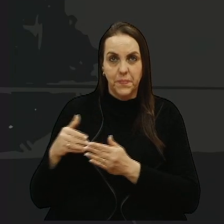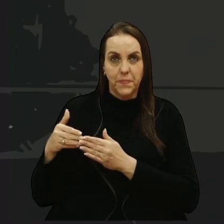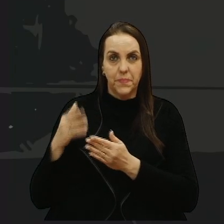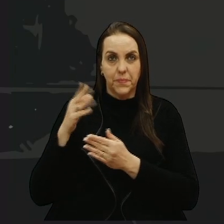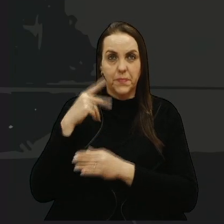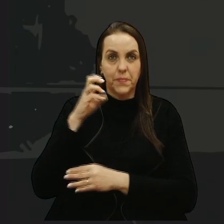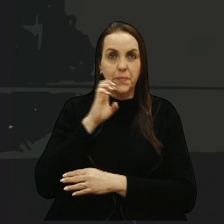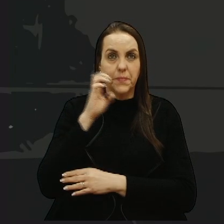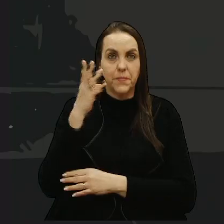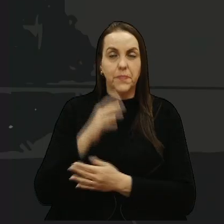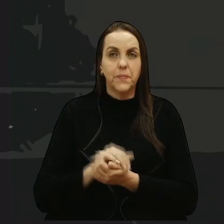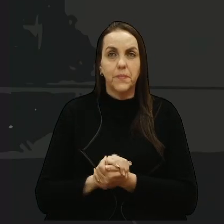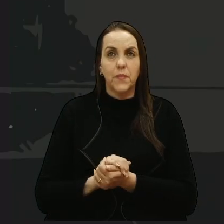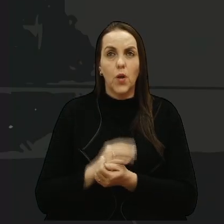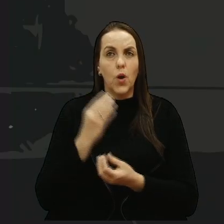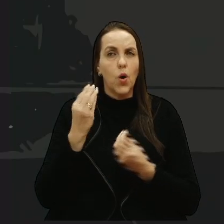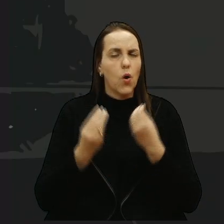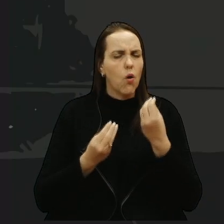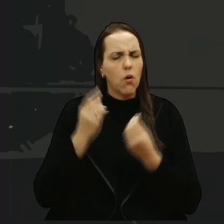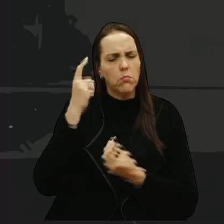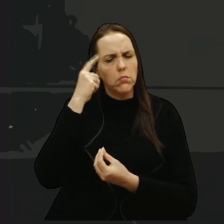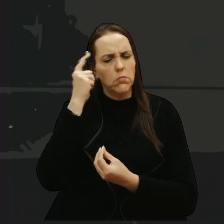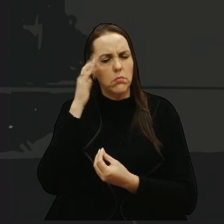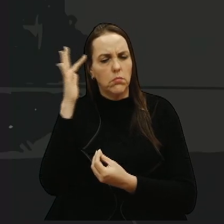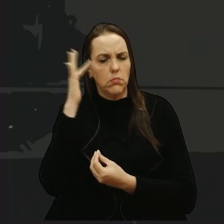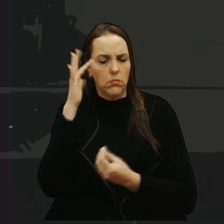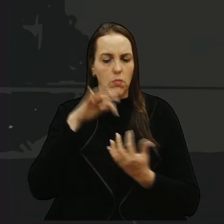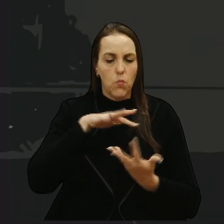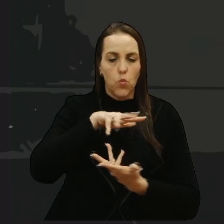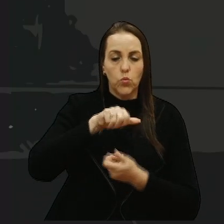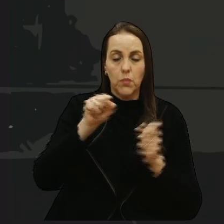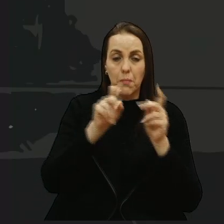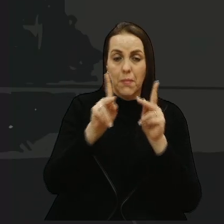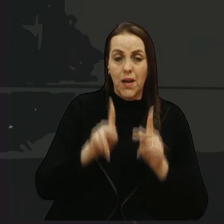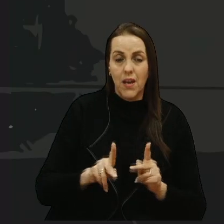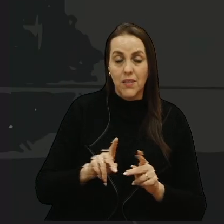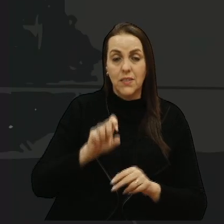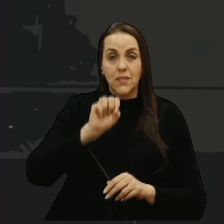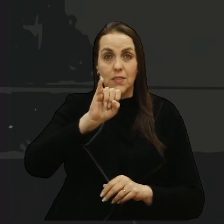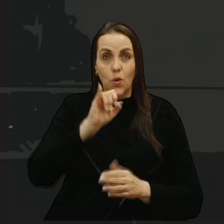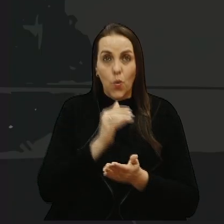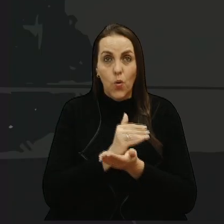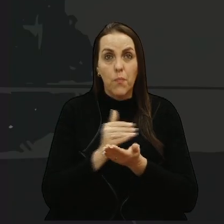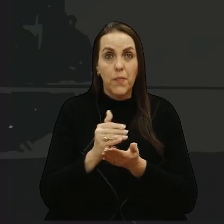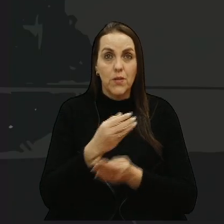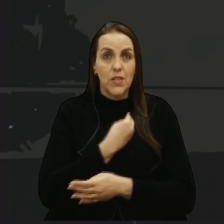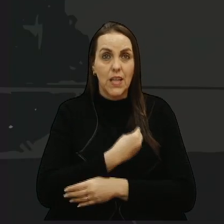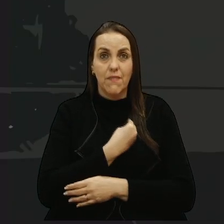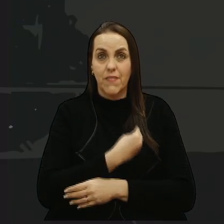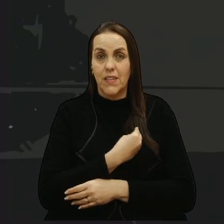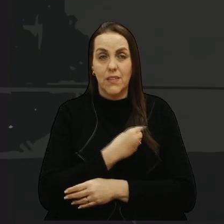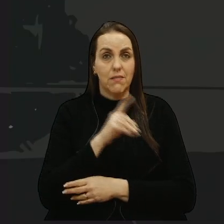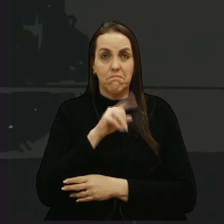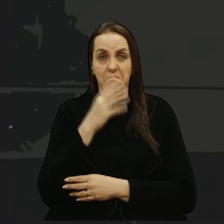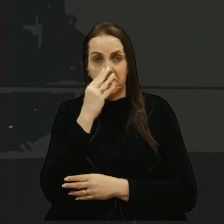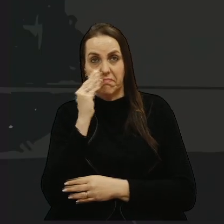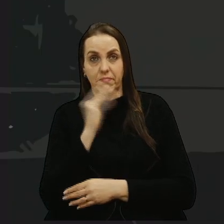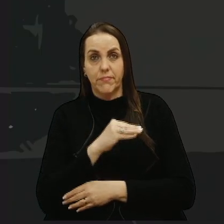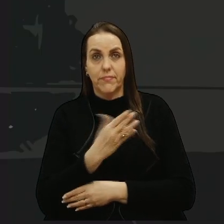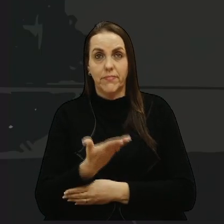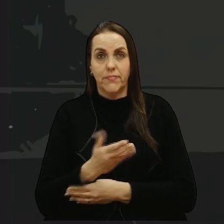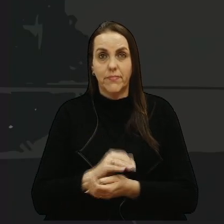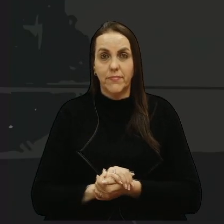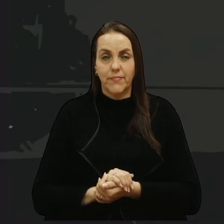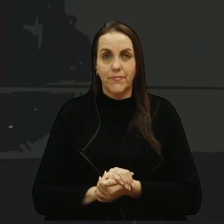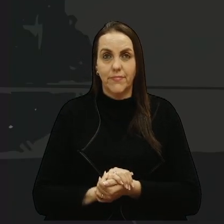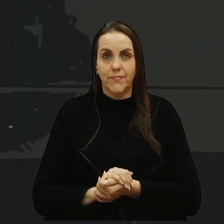ó. Como pensar no mundo de paz se o começo da vida não é levado em conta? Através